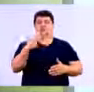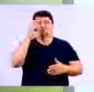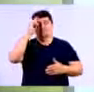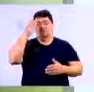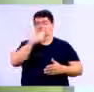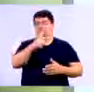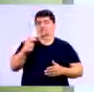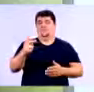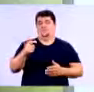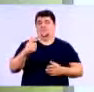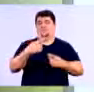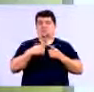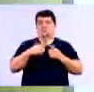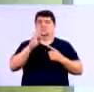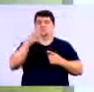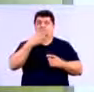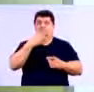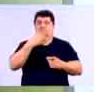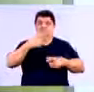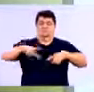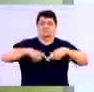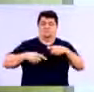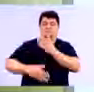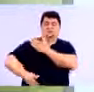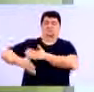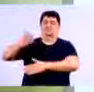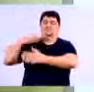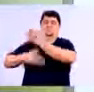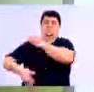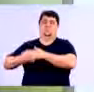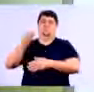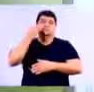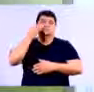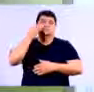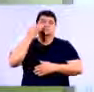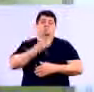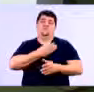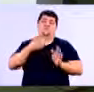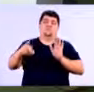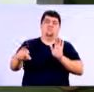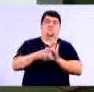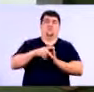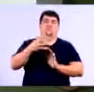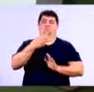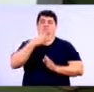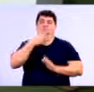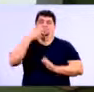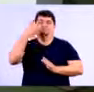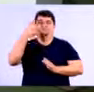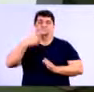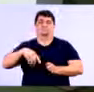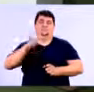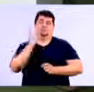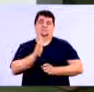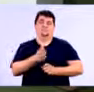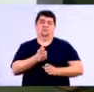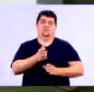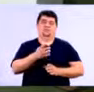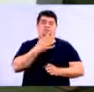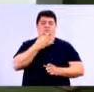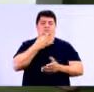está abordado ou relacionado com a experiência de vida, que é o que acontece na maioria das vezes. Então a gente conhece assim